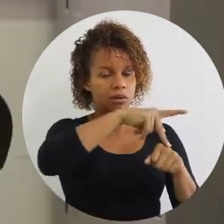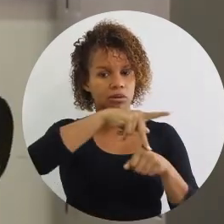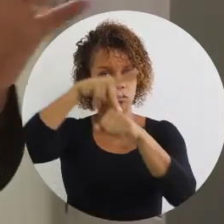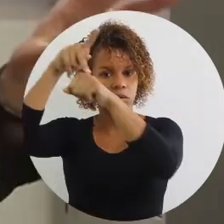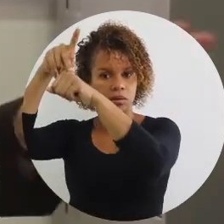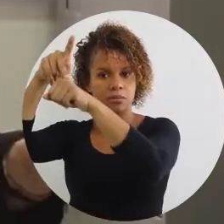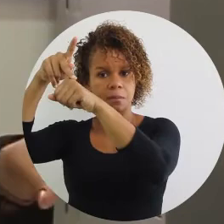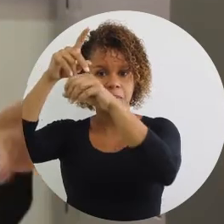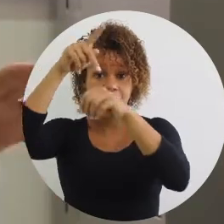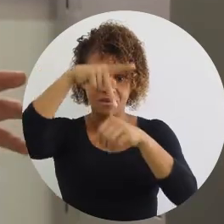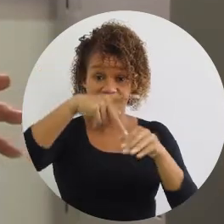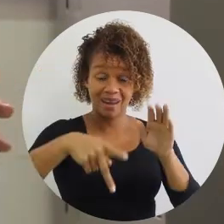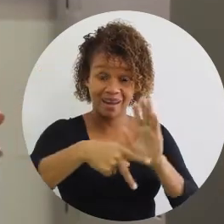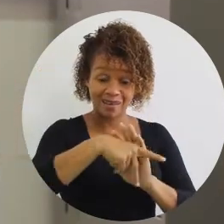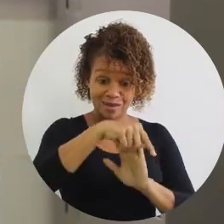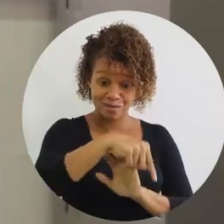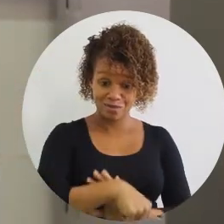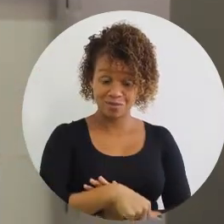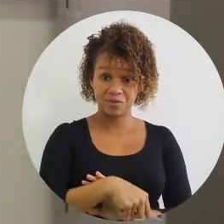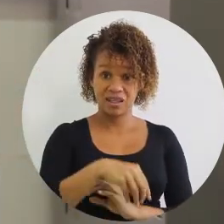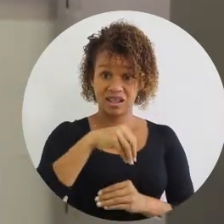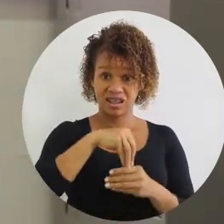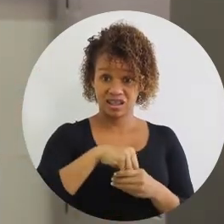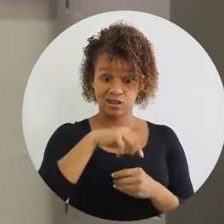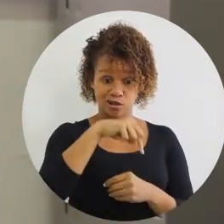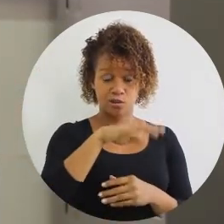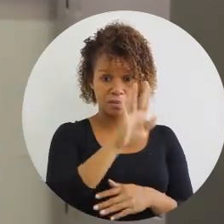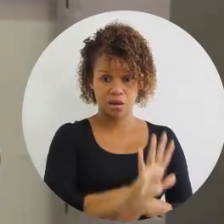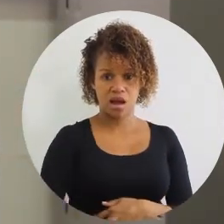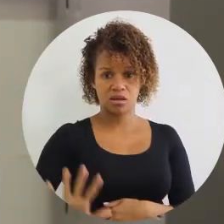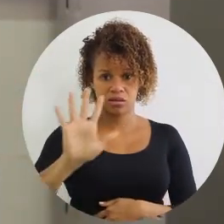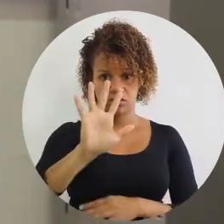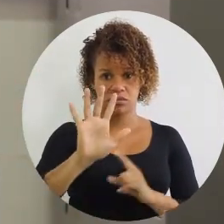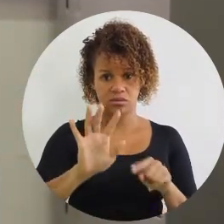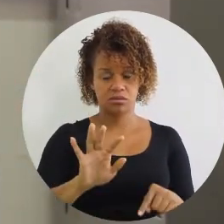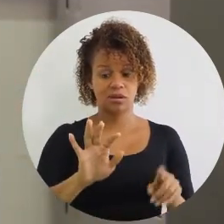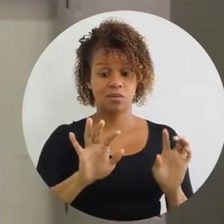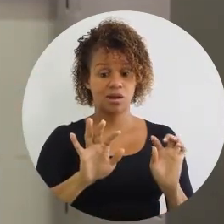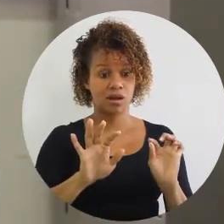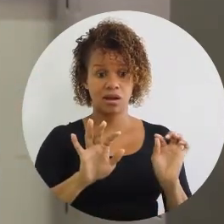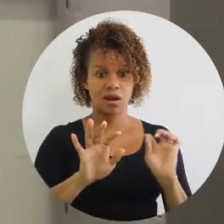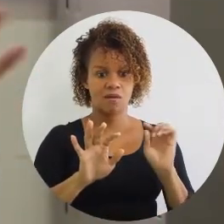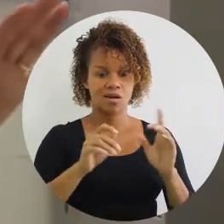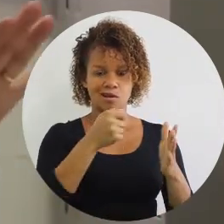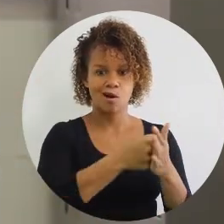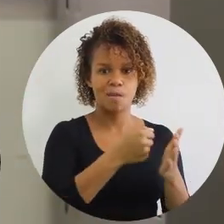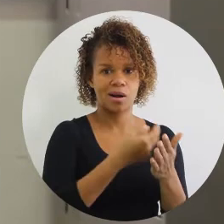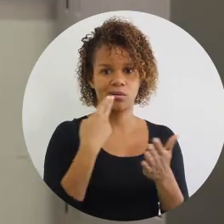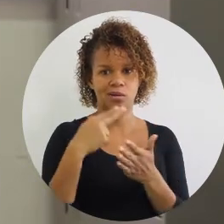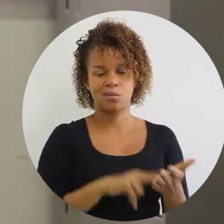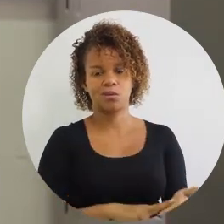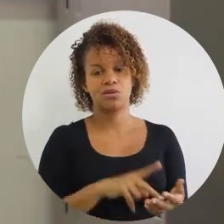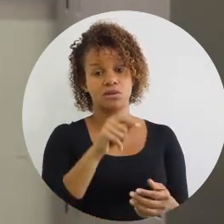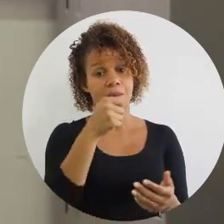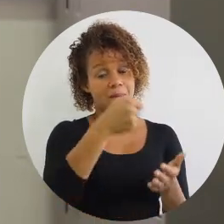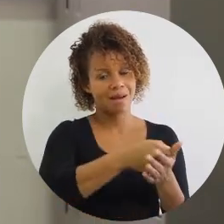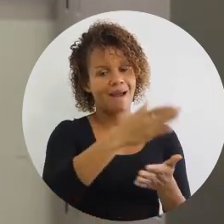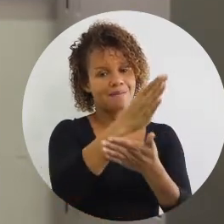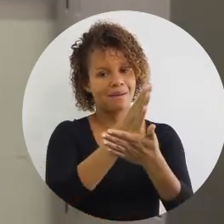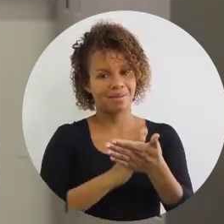no mercado interno. A quantidade que vai ser exportada, ele não vai ser cobrado. Então, você vai pagar a metade, porque a